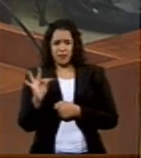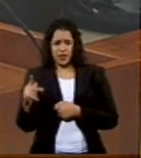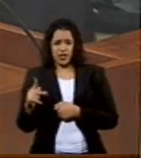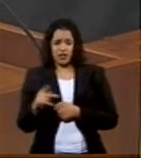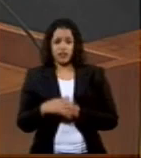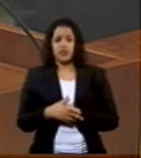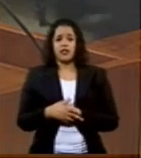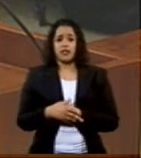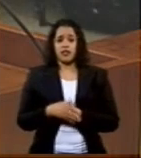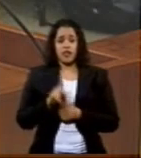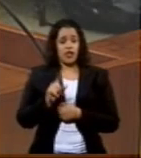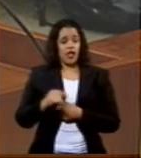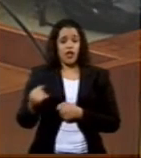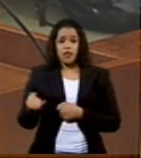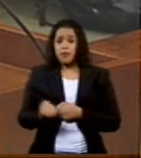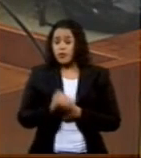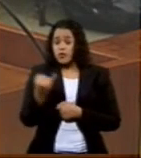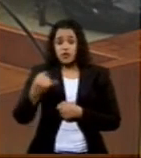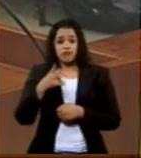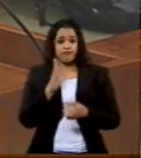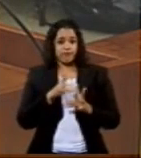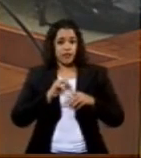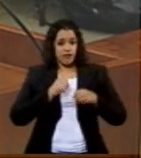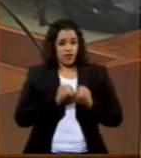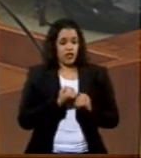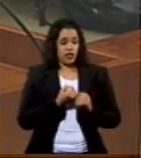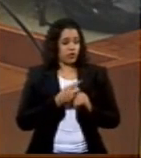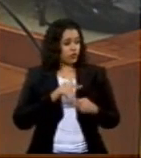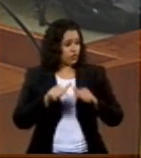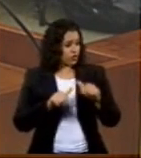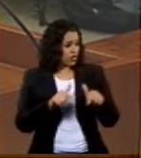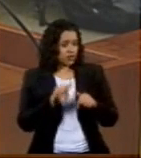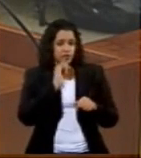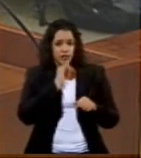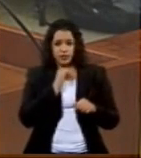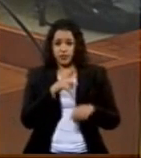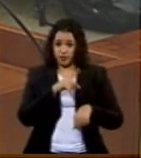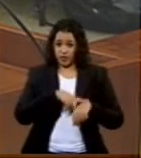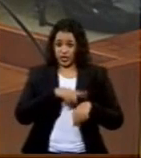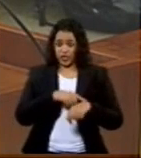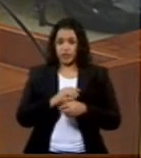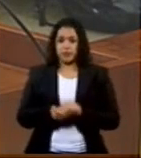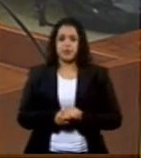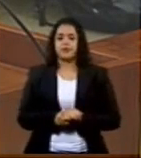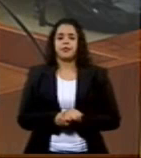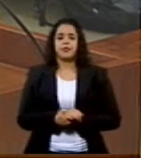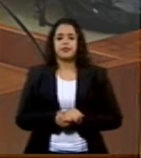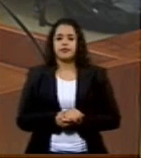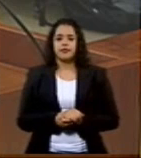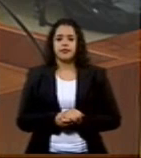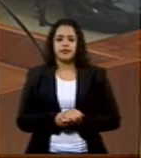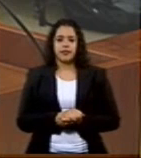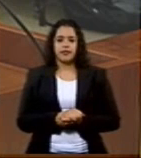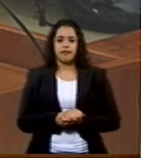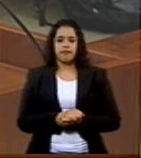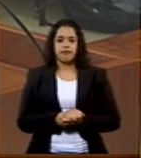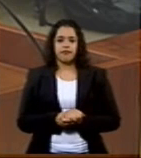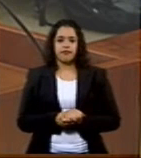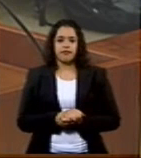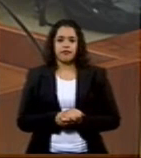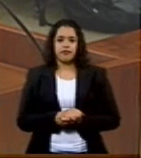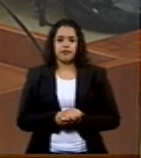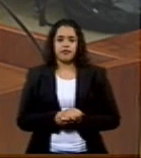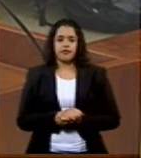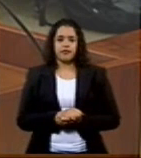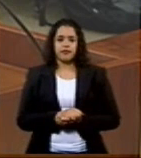ser o mais preciso possível na minha fala para compensar o tempo. Vamos lá. As falas que me antecederam